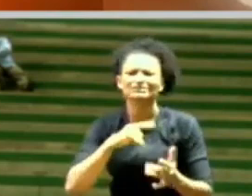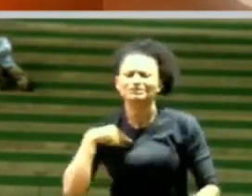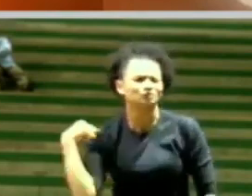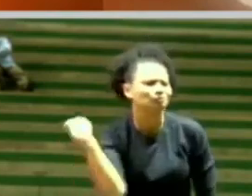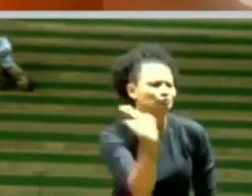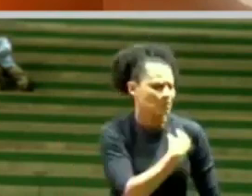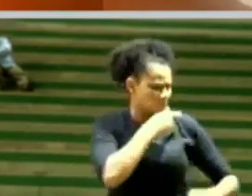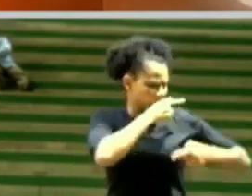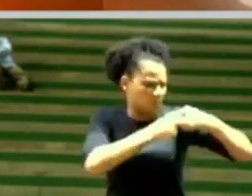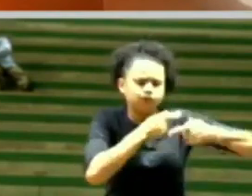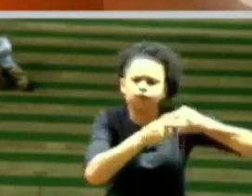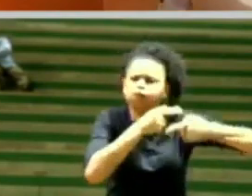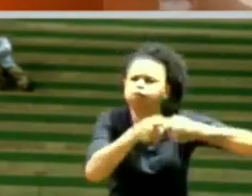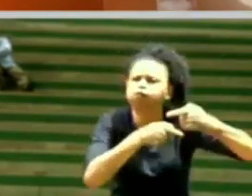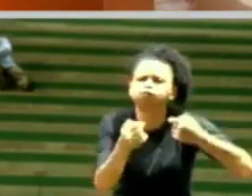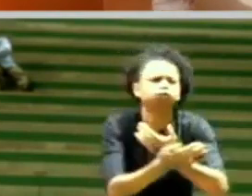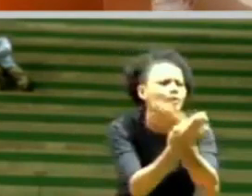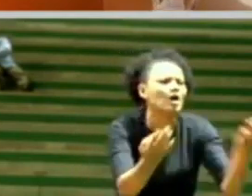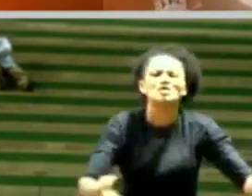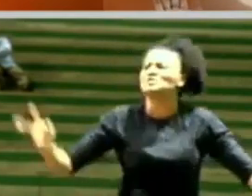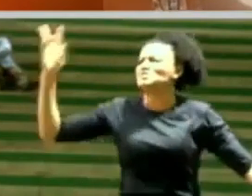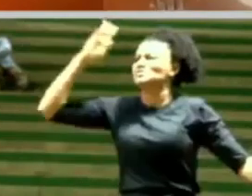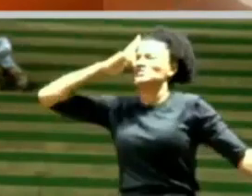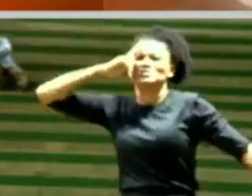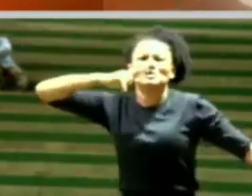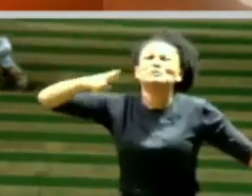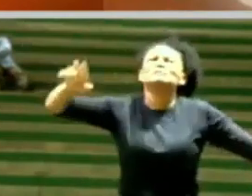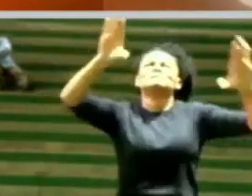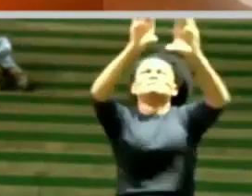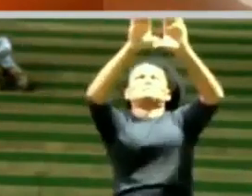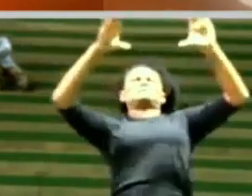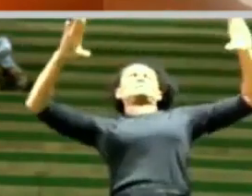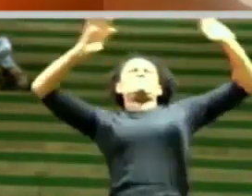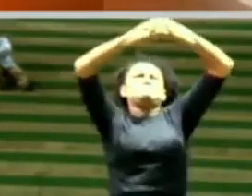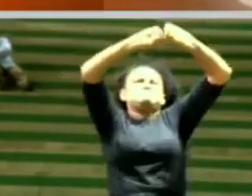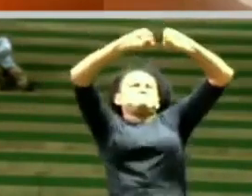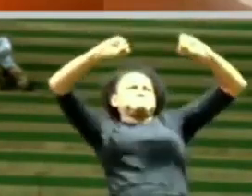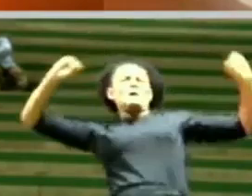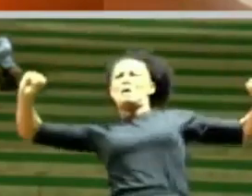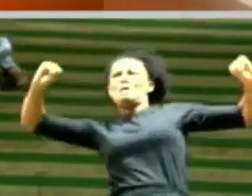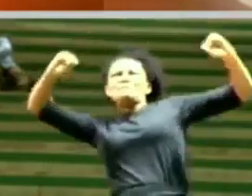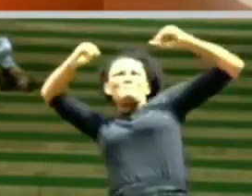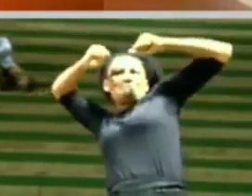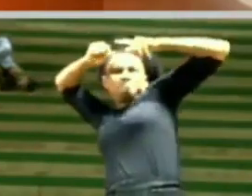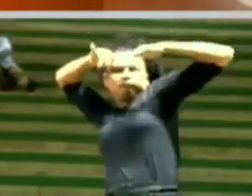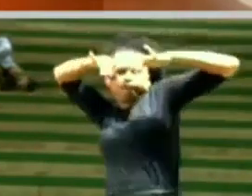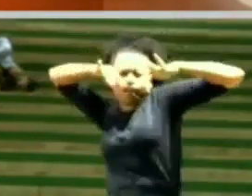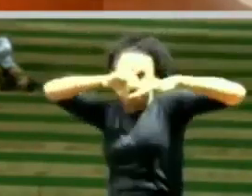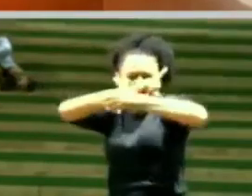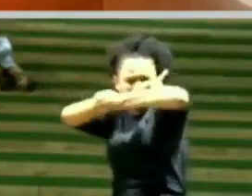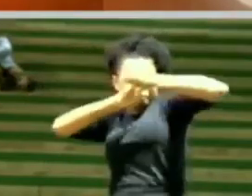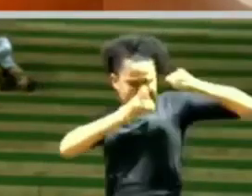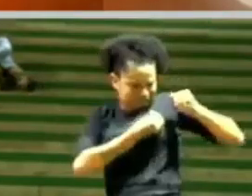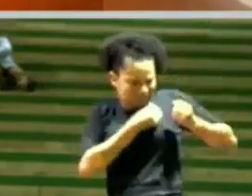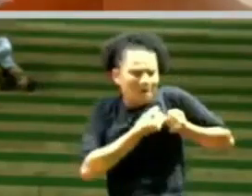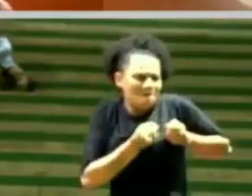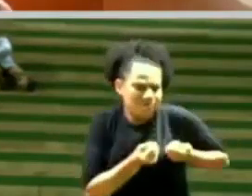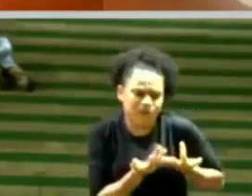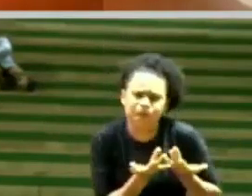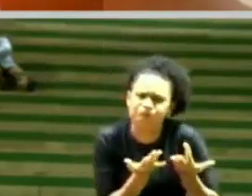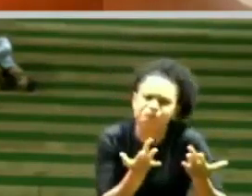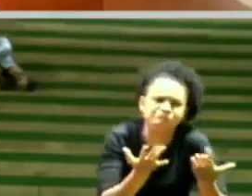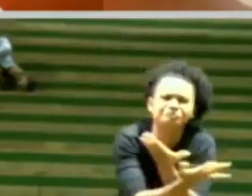nossa geração? Que o Senhor rasgue o céu e derrame a sua vida no meio do